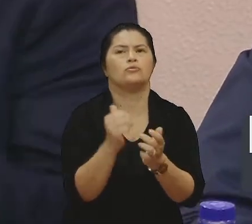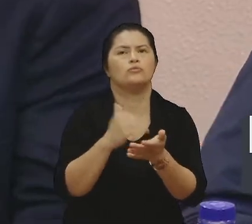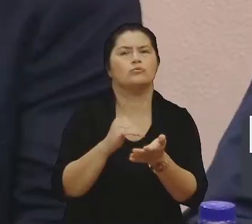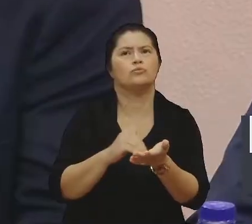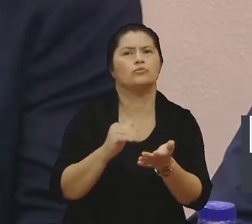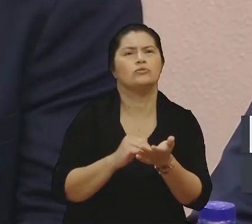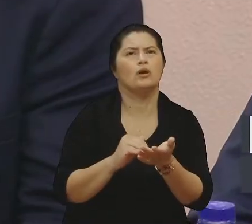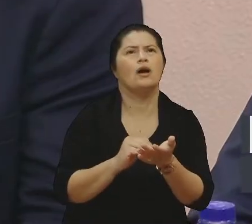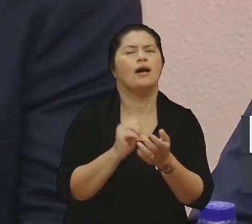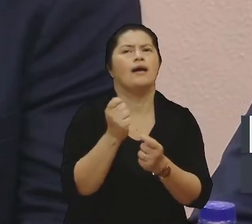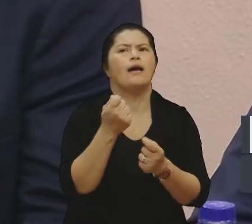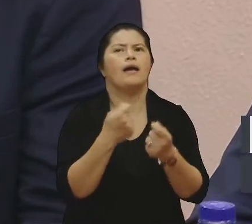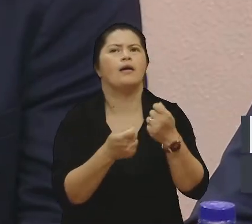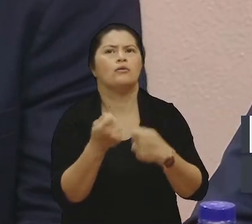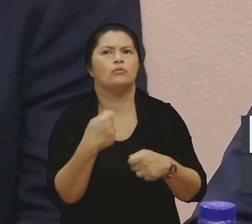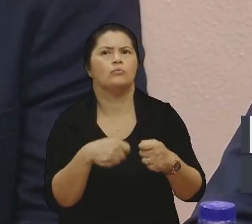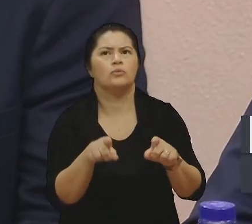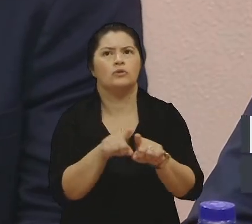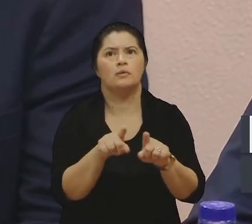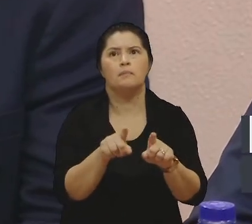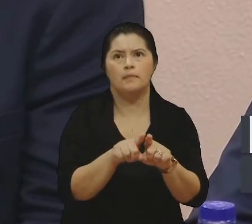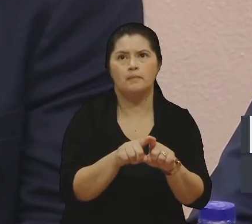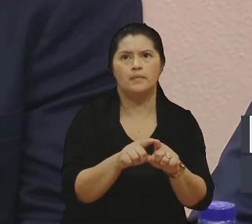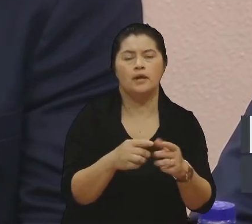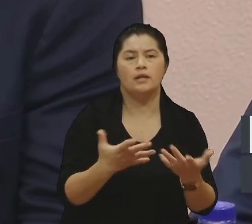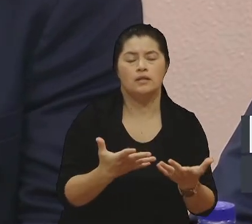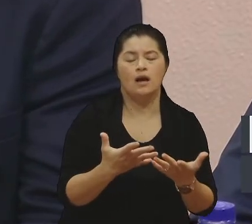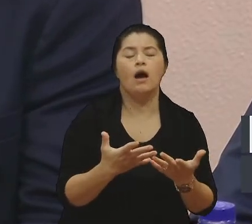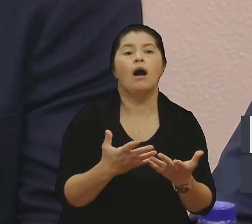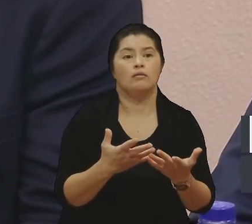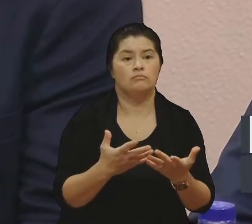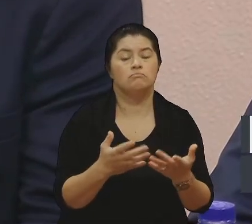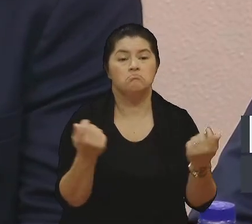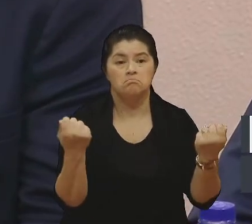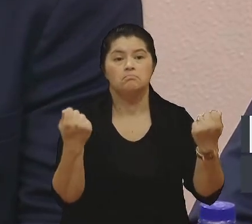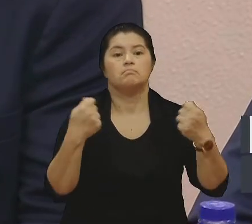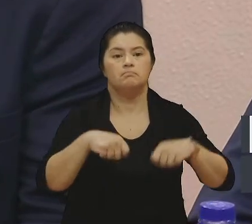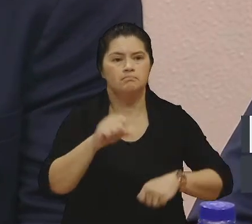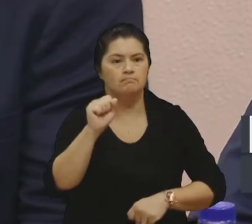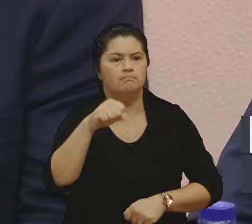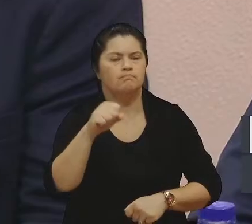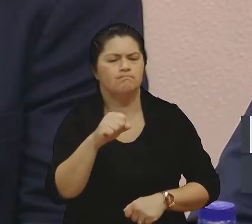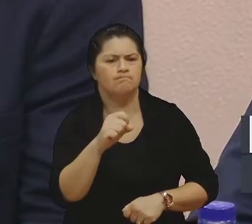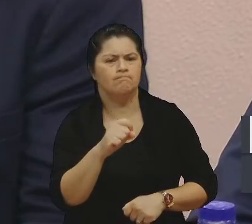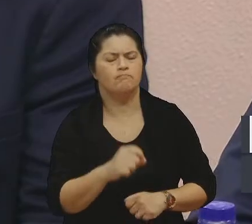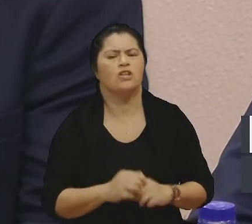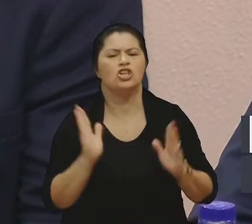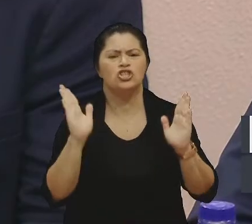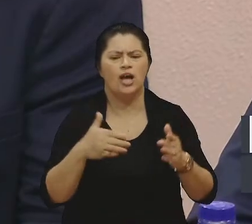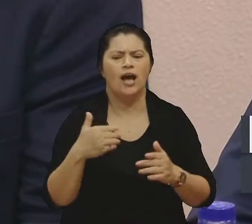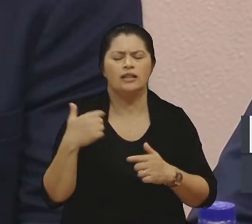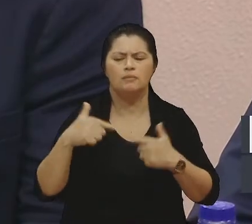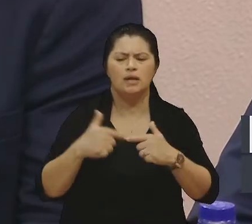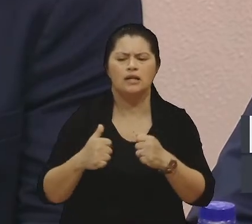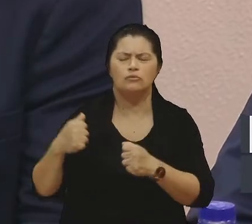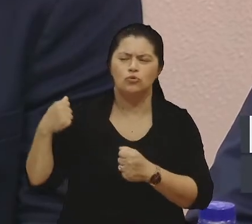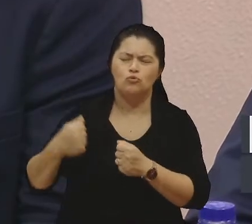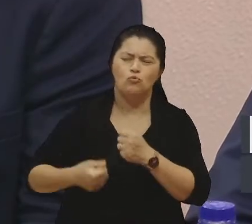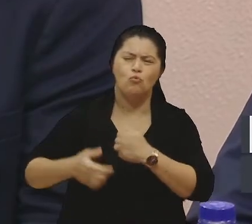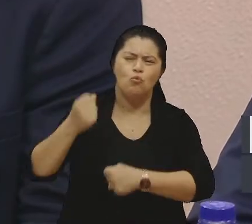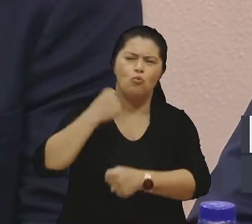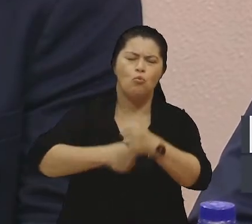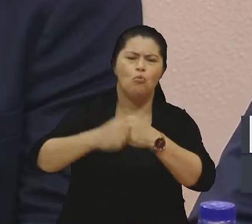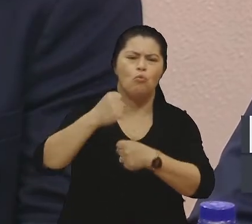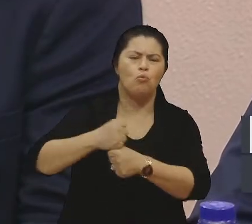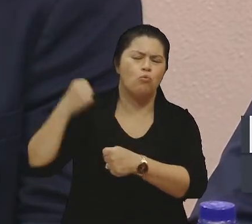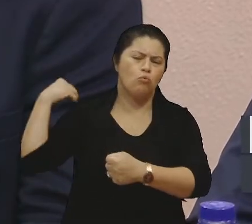Então, assim, é algo que é para dar muito certo. Então, a gente trabalhou durante o ano passado, fizemos